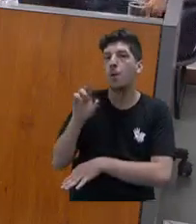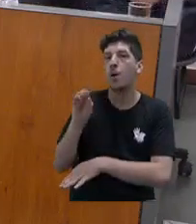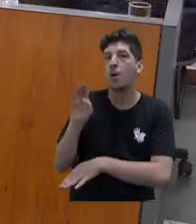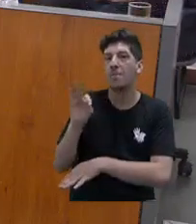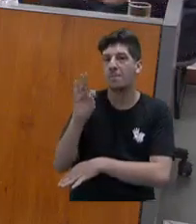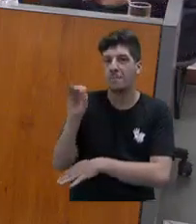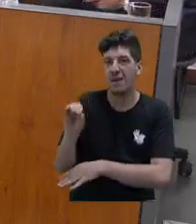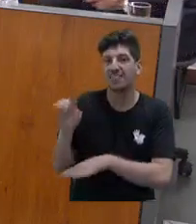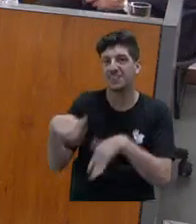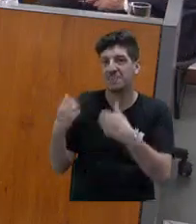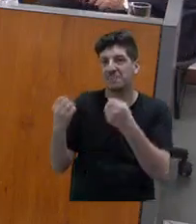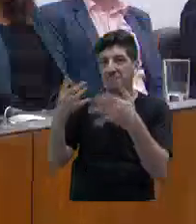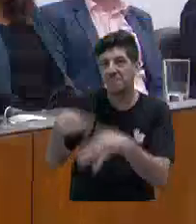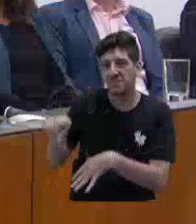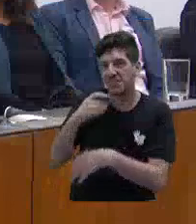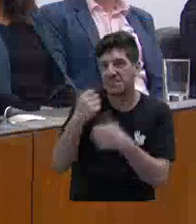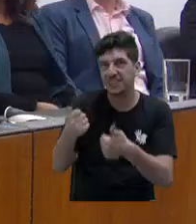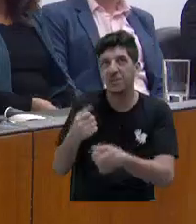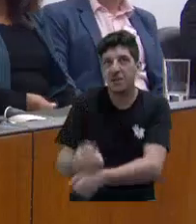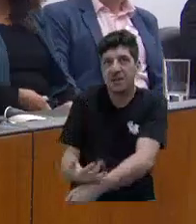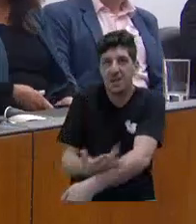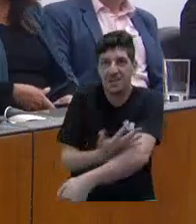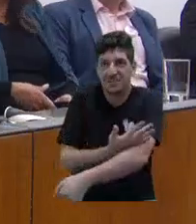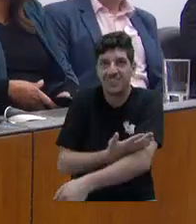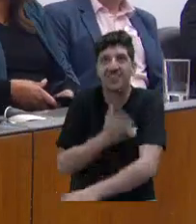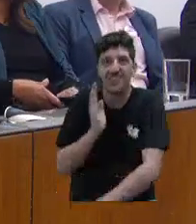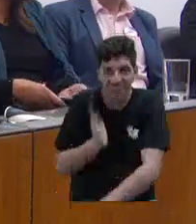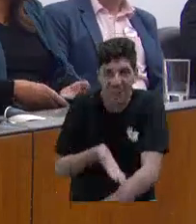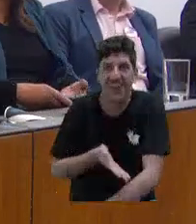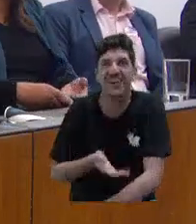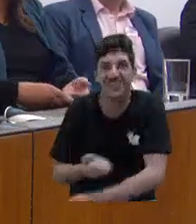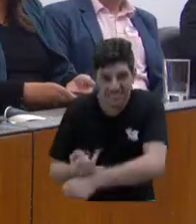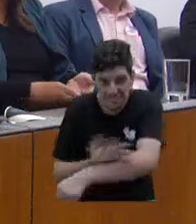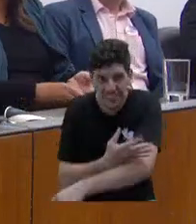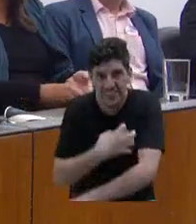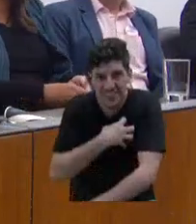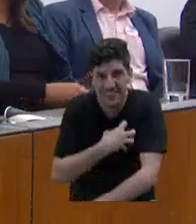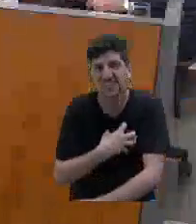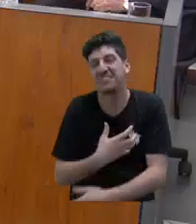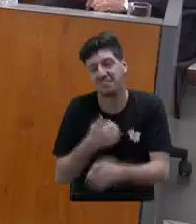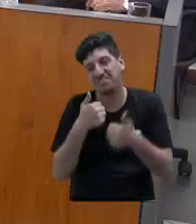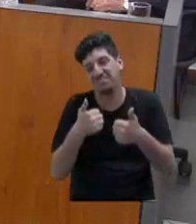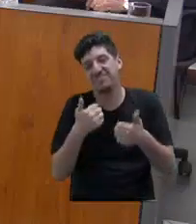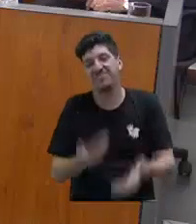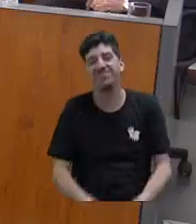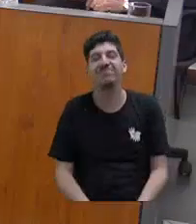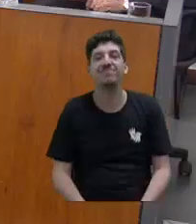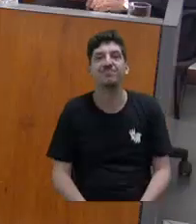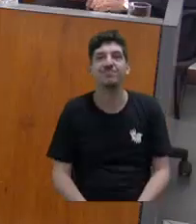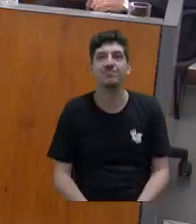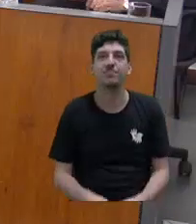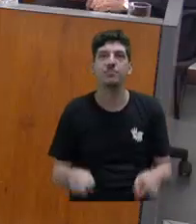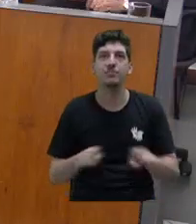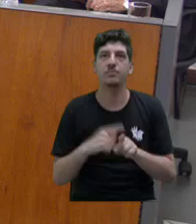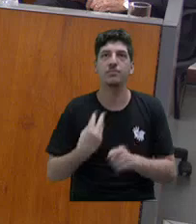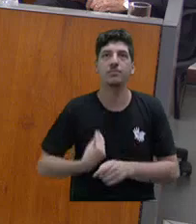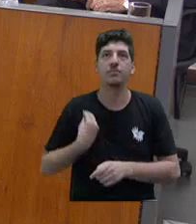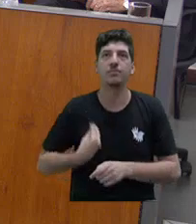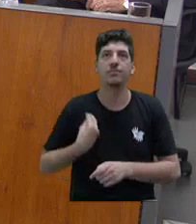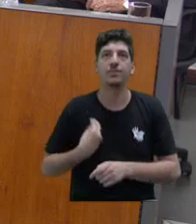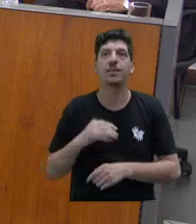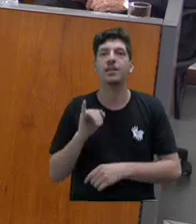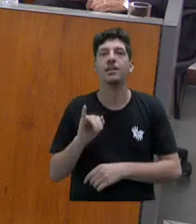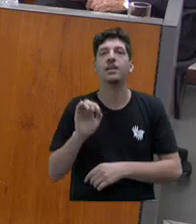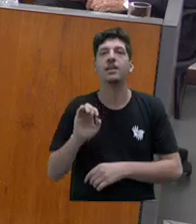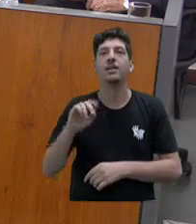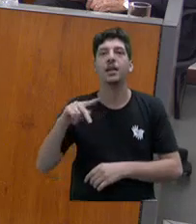tudo direitinho. Aí emocionou? Emocionou. Bom, deixa eu destacar também aqui a presença do pessoal do IEF, a